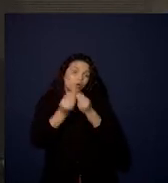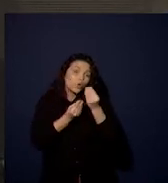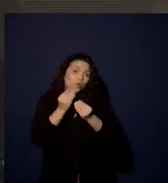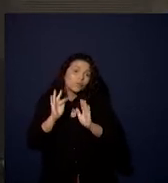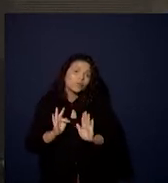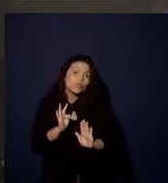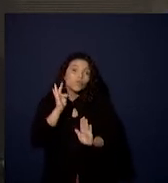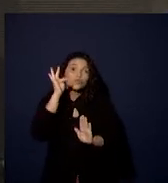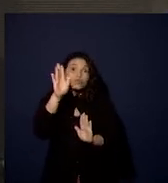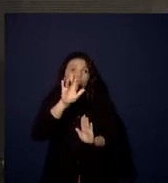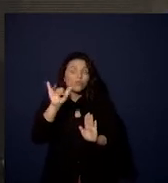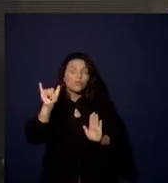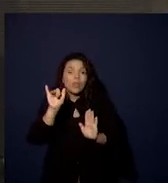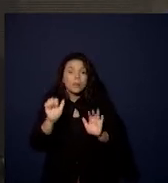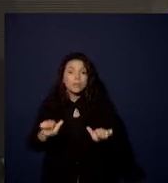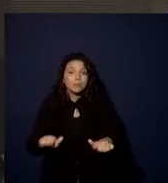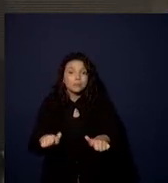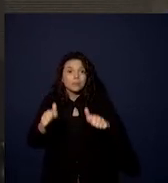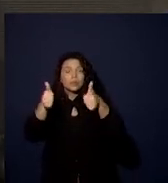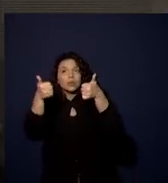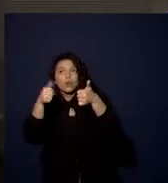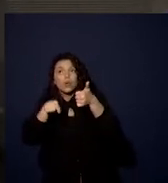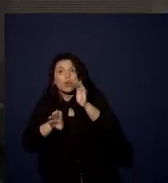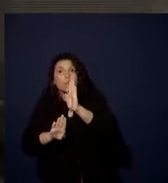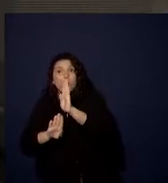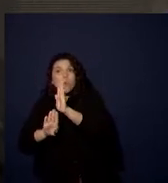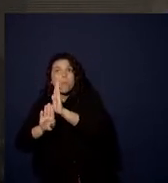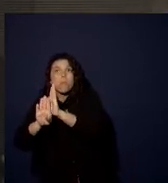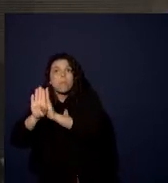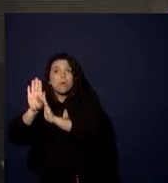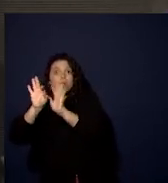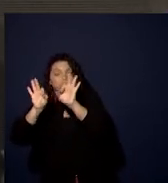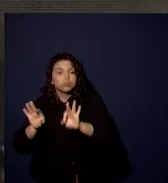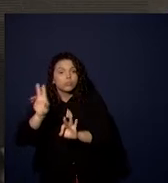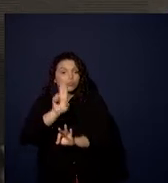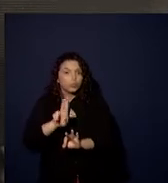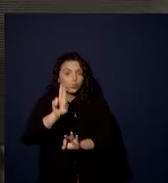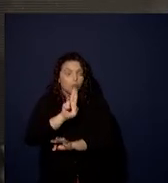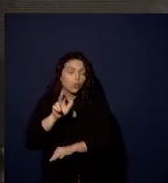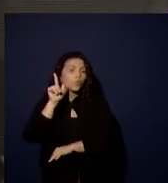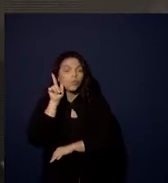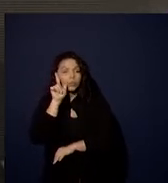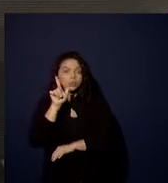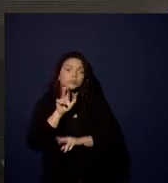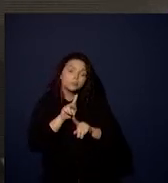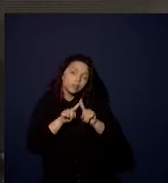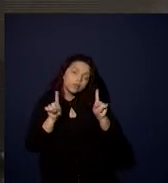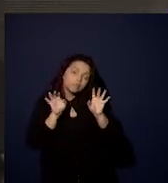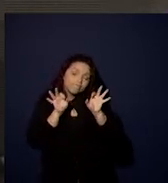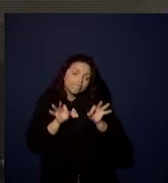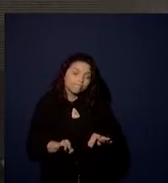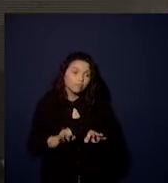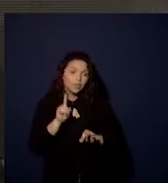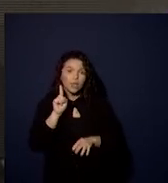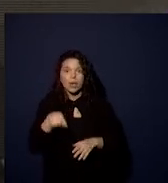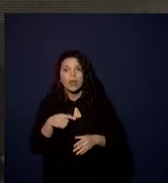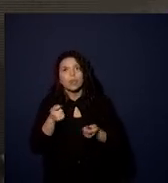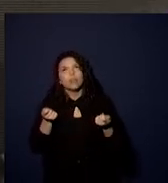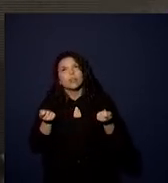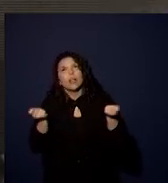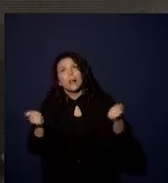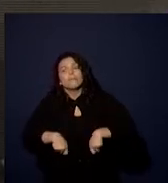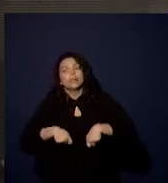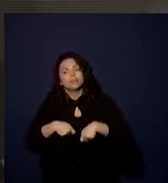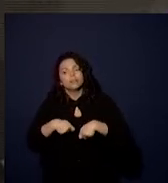estimativa que crava Qual o potencial mas ele é certamente é um potencial de centenas de vezes